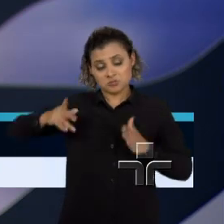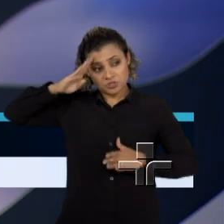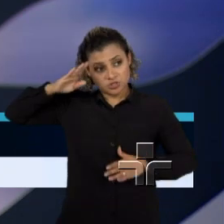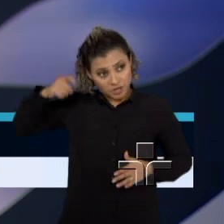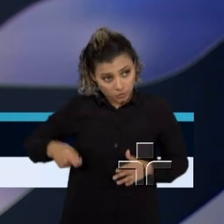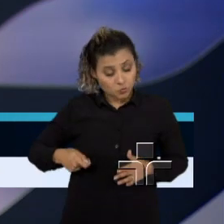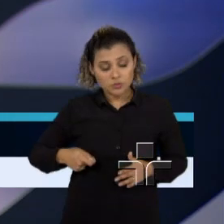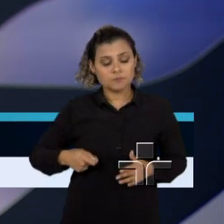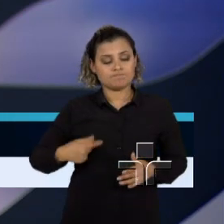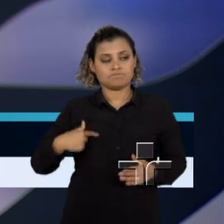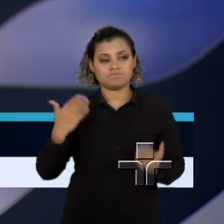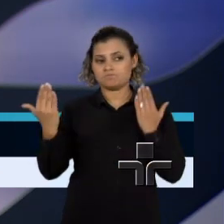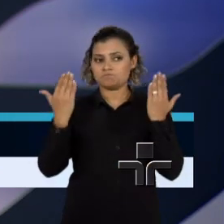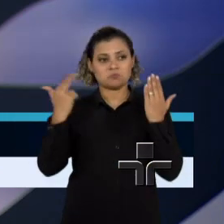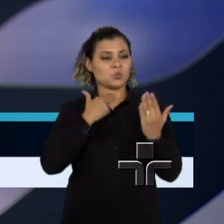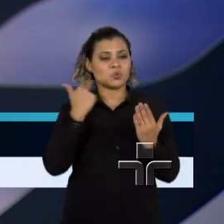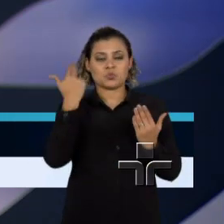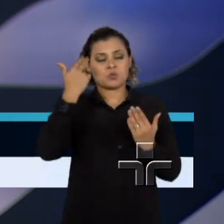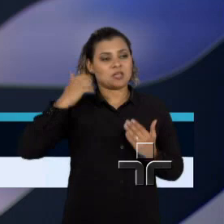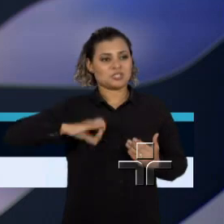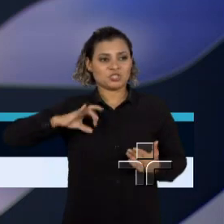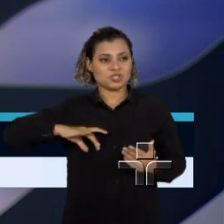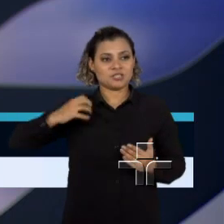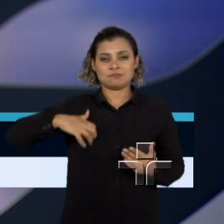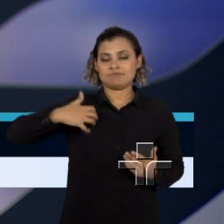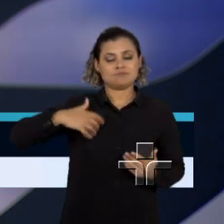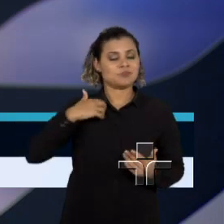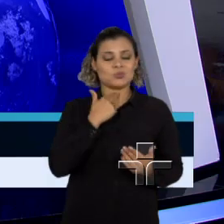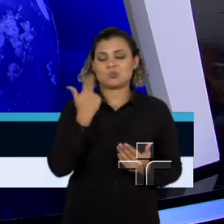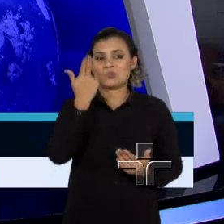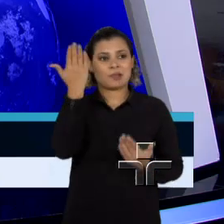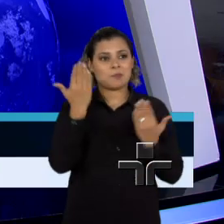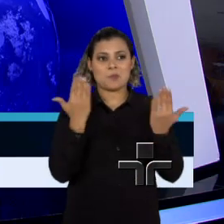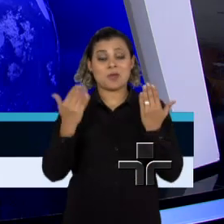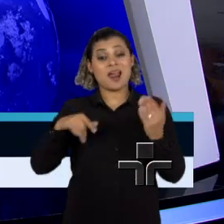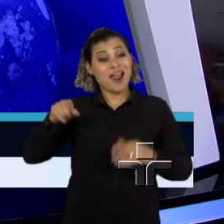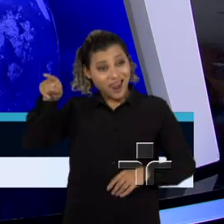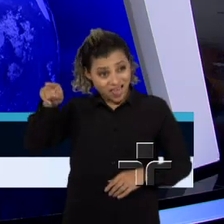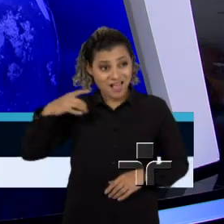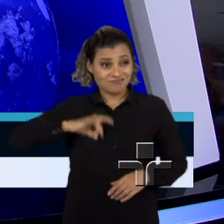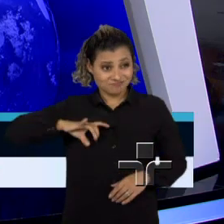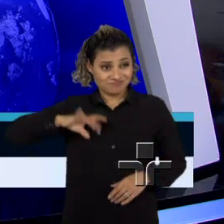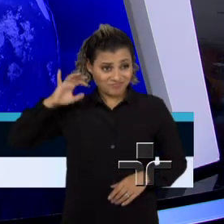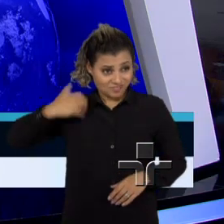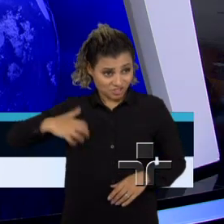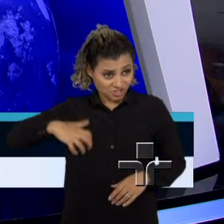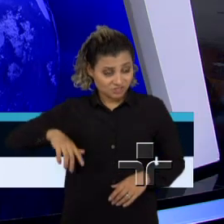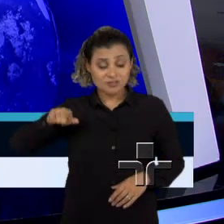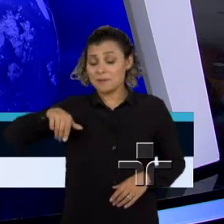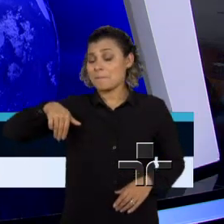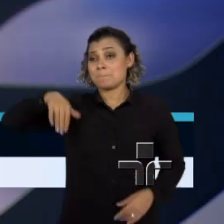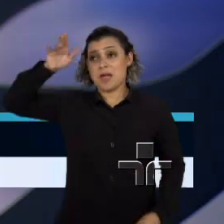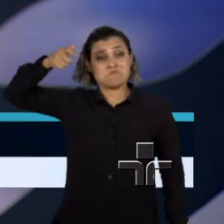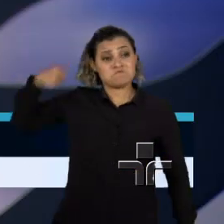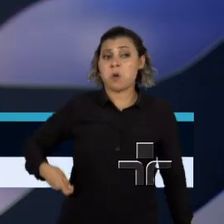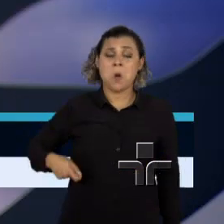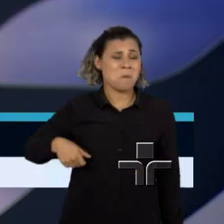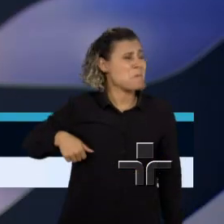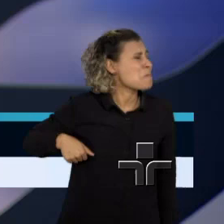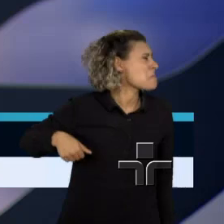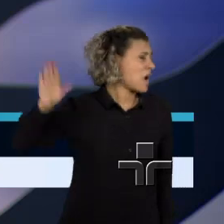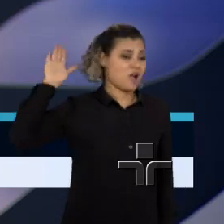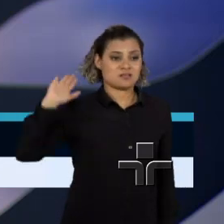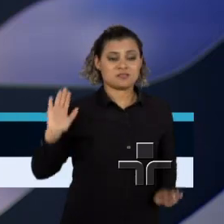se compara nem com a ditadura argentina e nem com a ditadura chilena, que foram muito mais violentas. Então, nesses dois países, a demanda